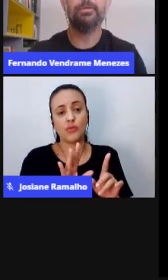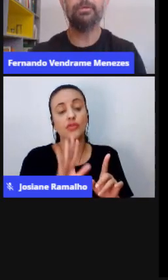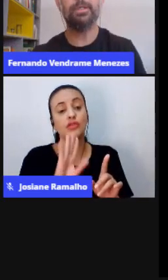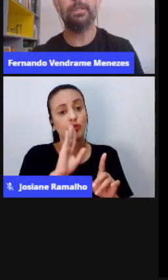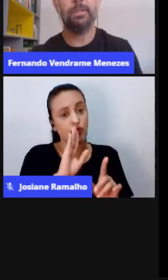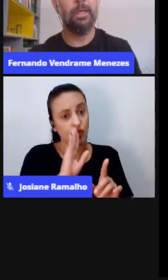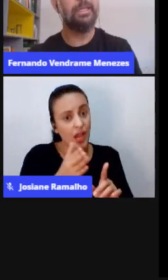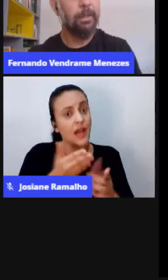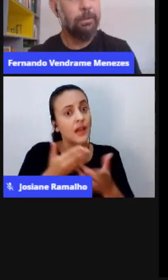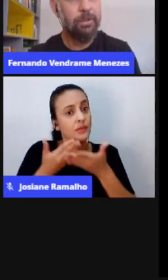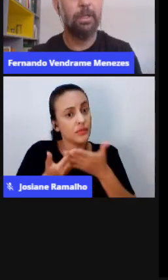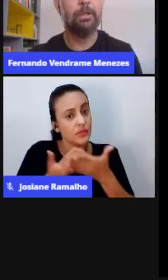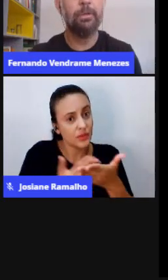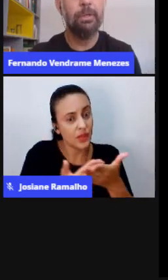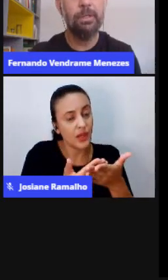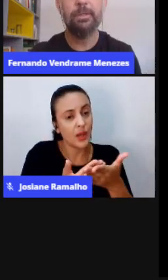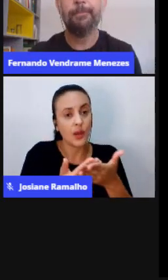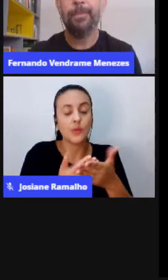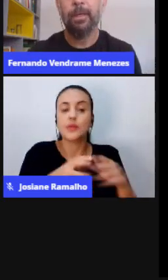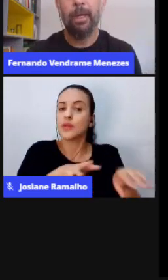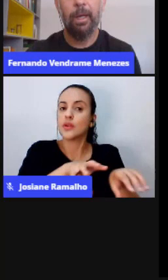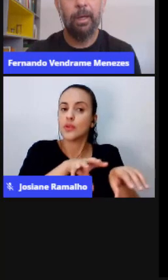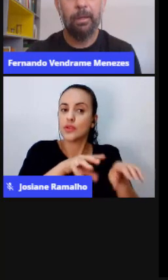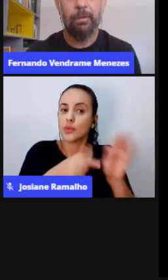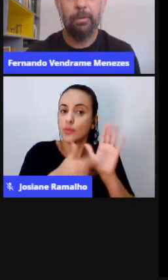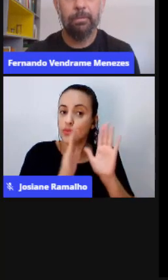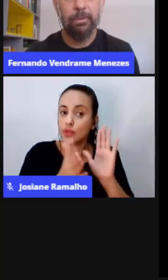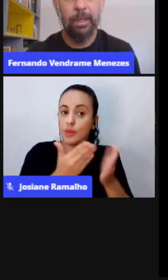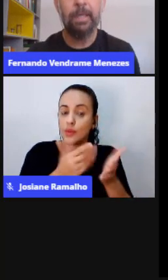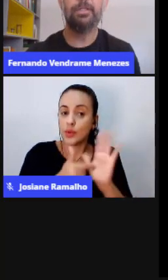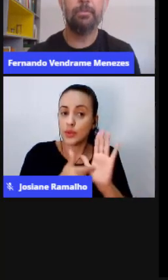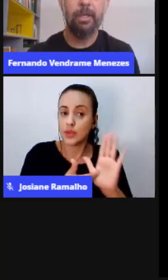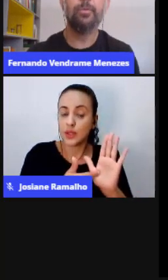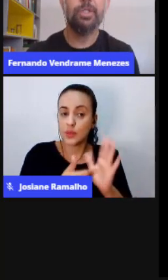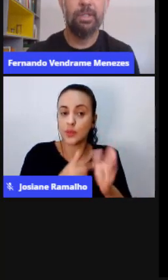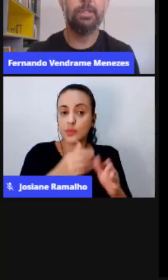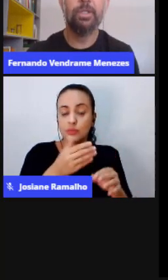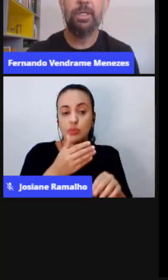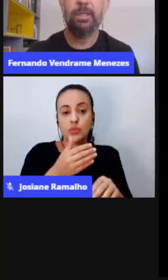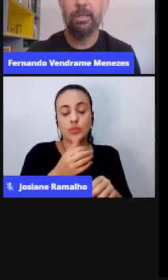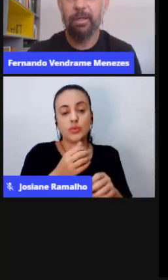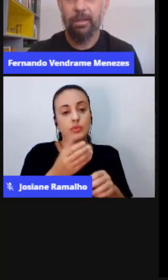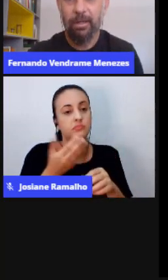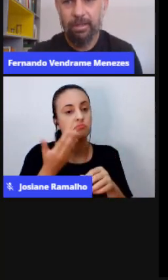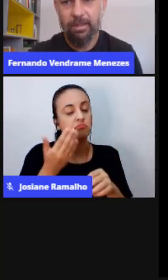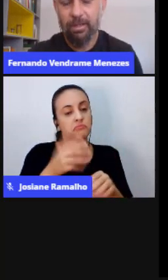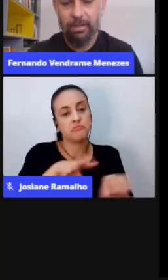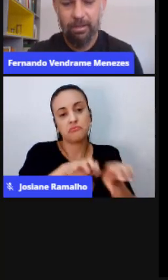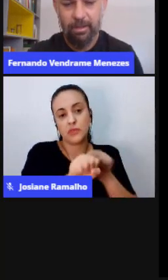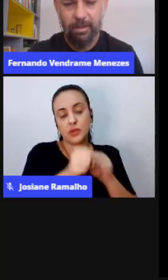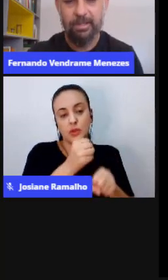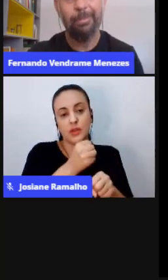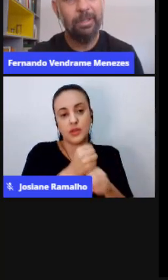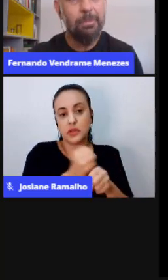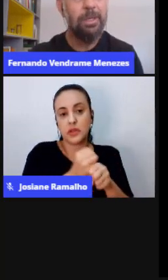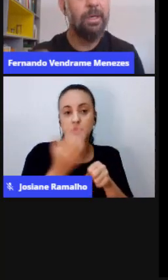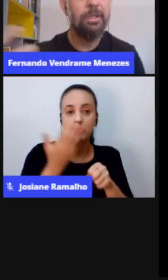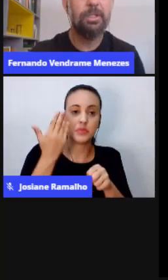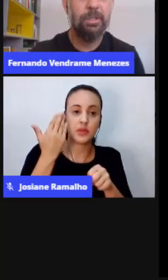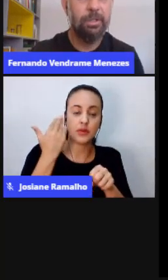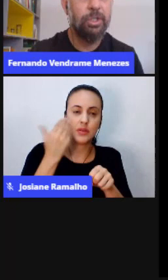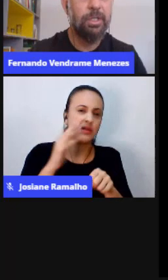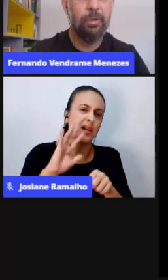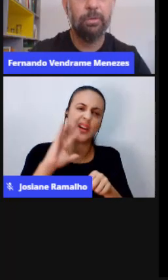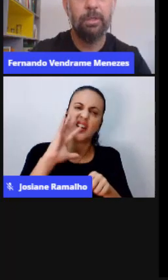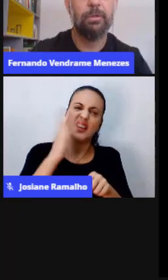formações anteriores, em anos anteriores, antes mesmo de existir essa pandemia,